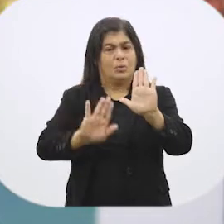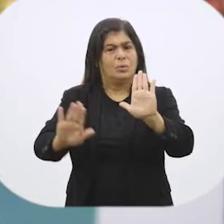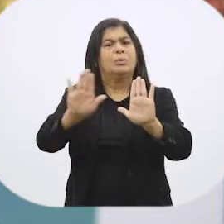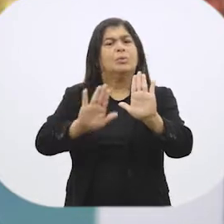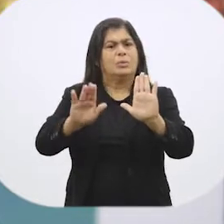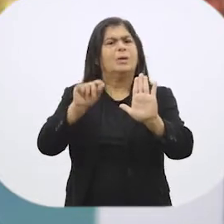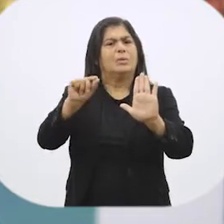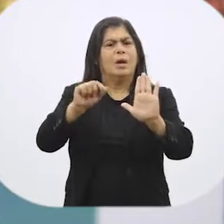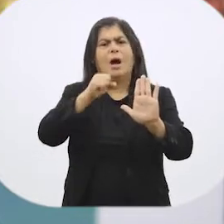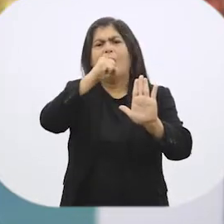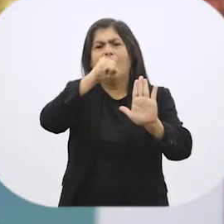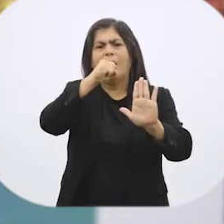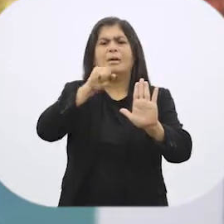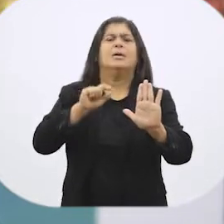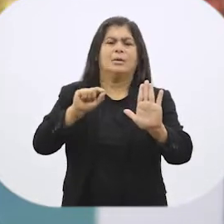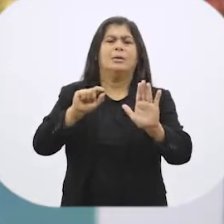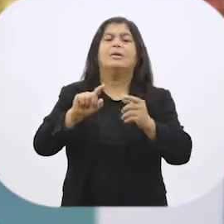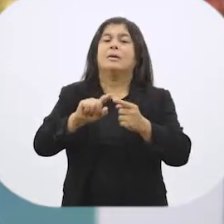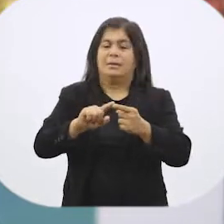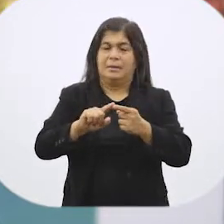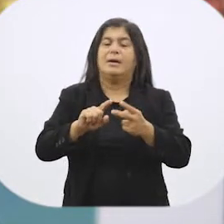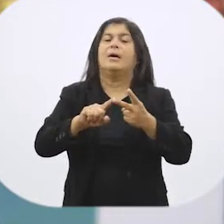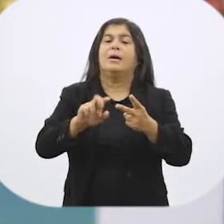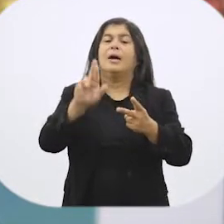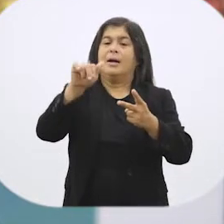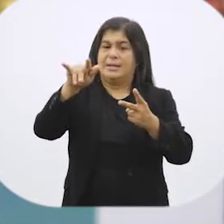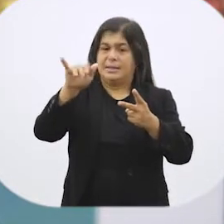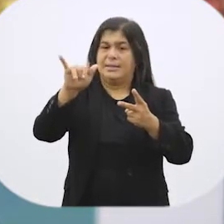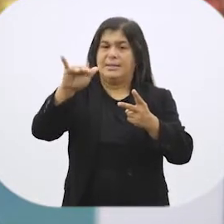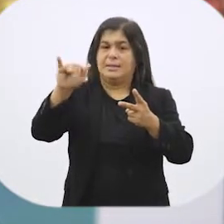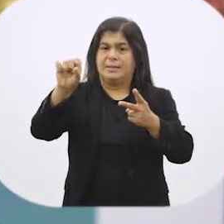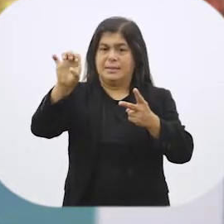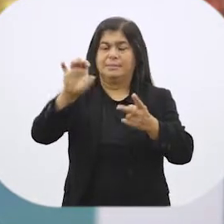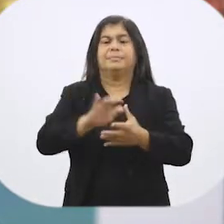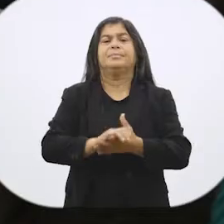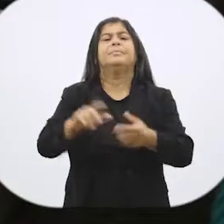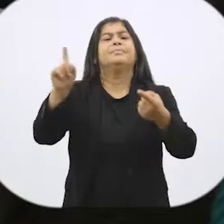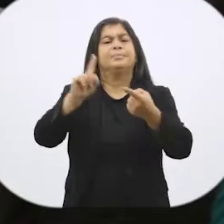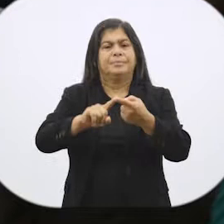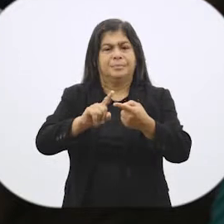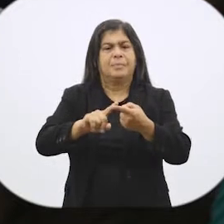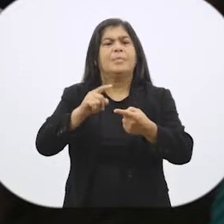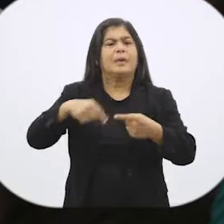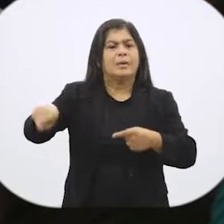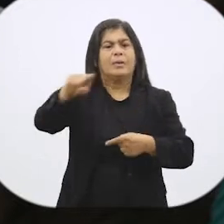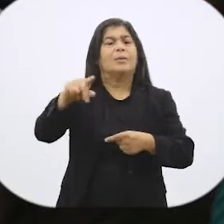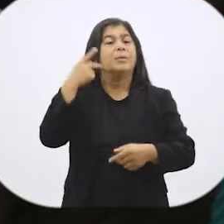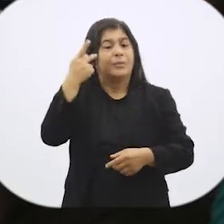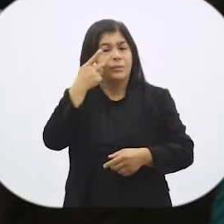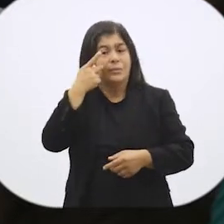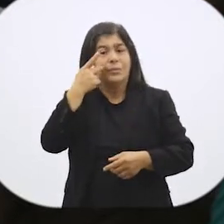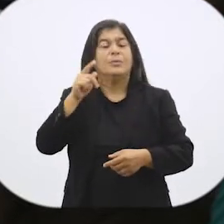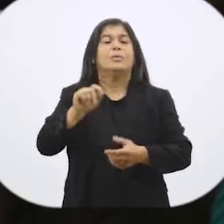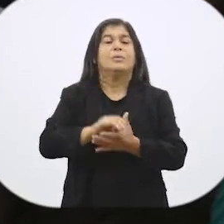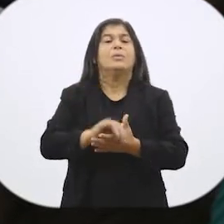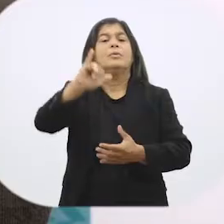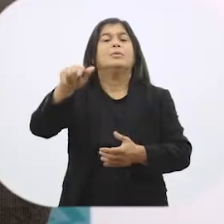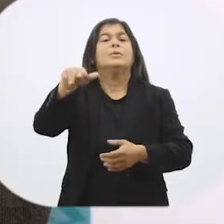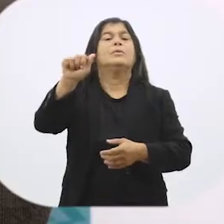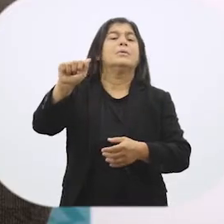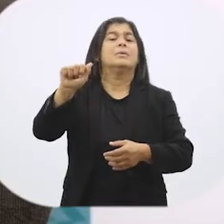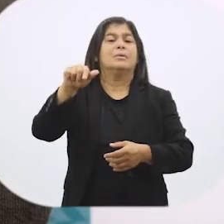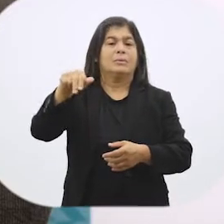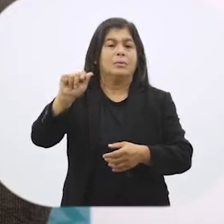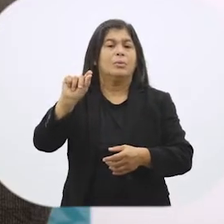da tuberculose e da hanseníase. Você verá ainda uma entrevista com a promotora de justiça Juliana Couto sobre